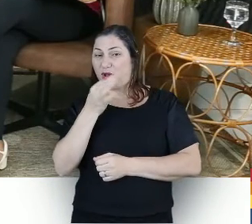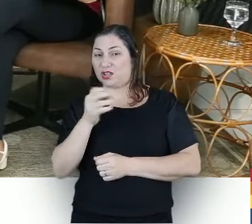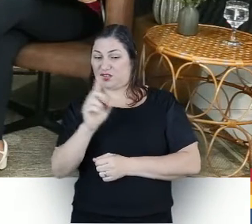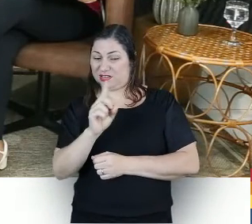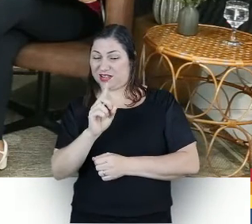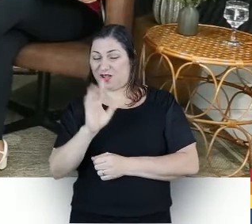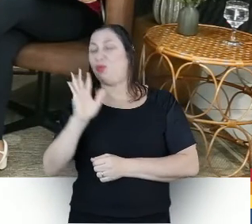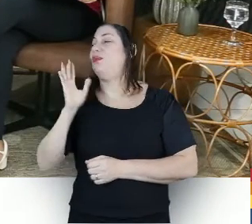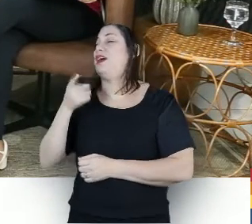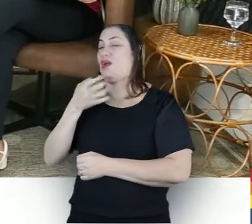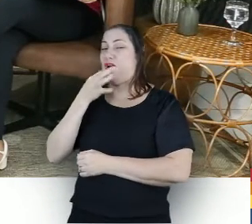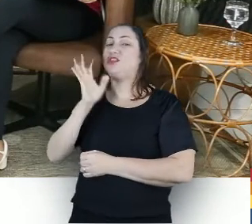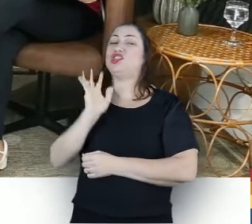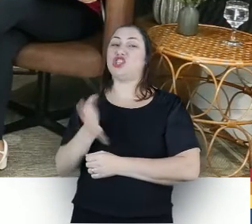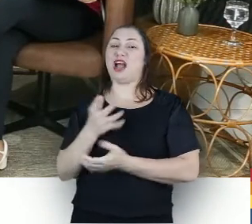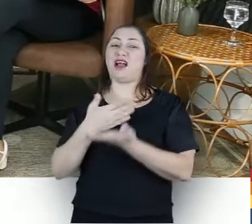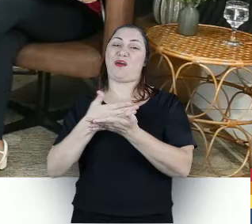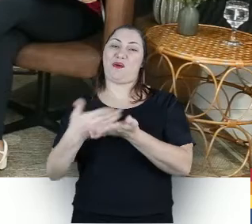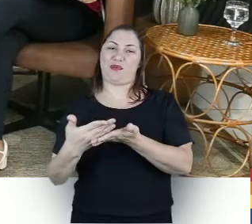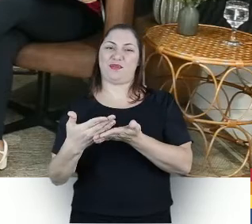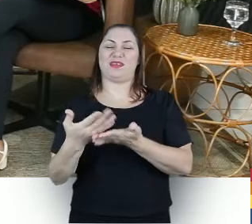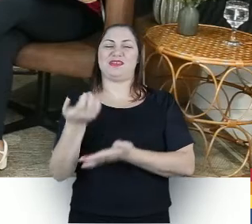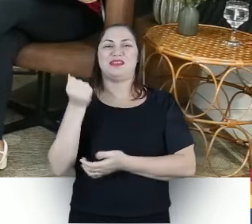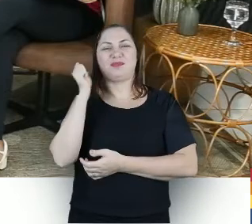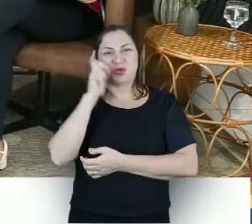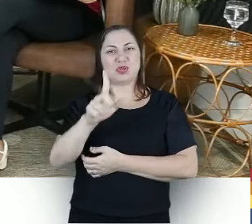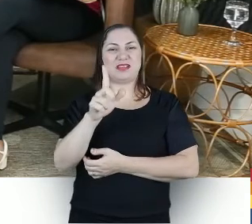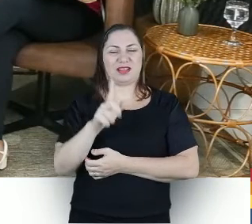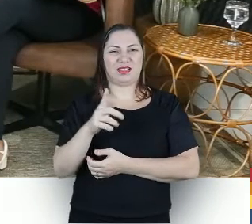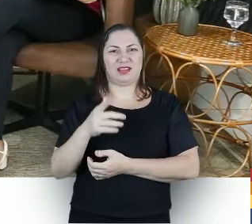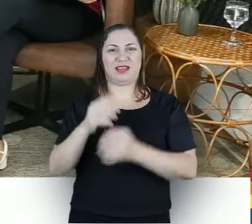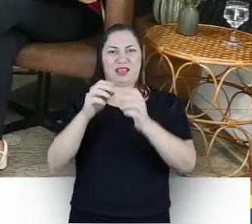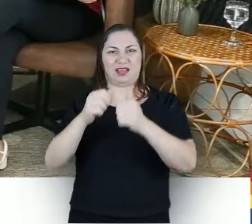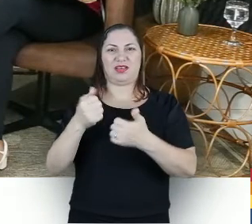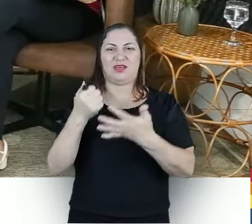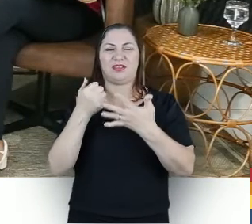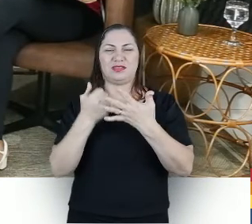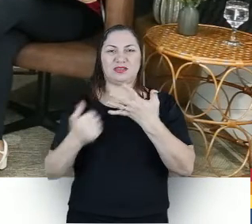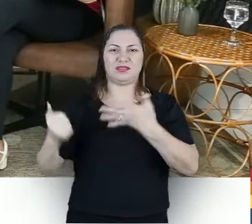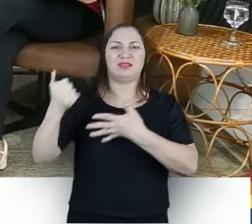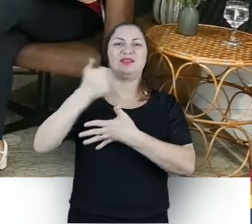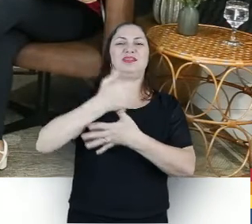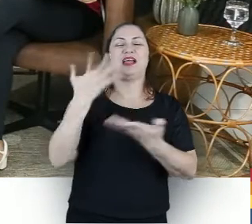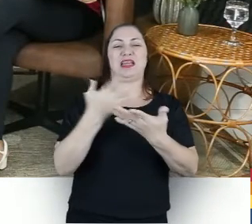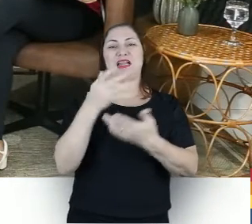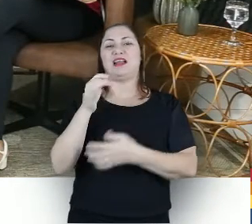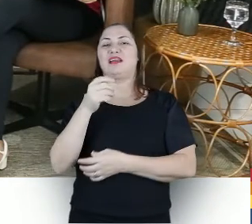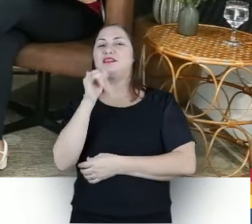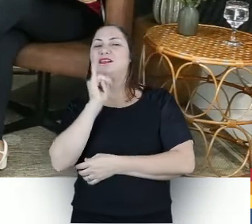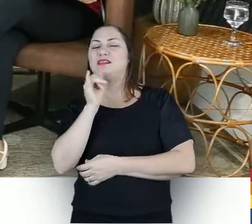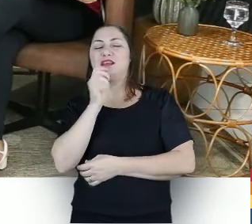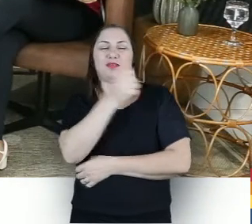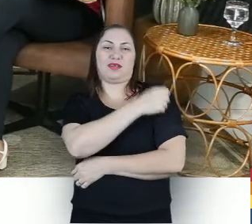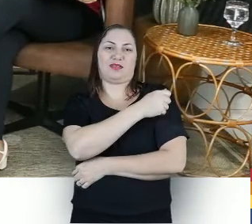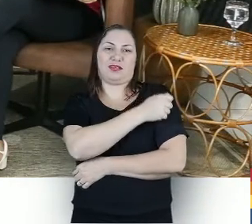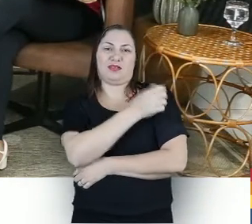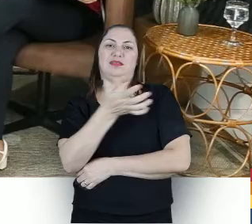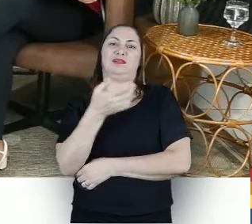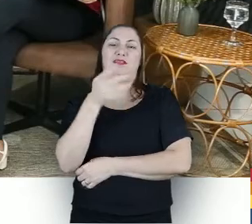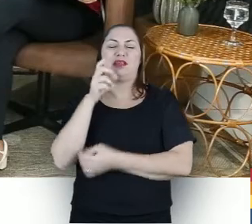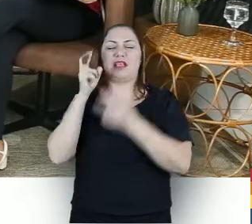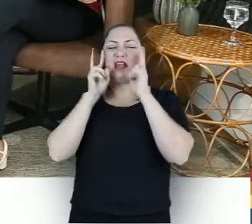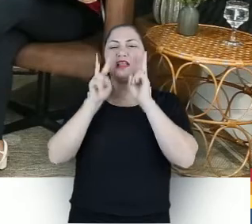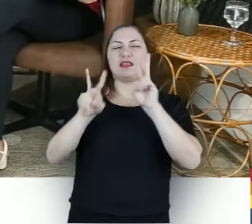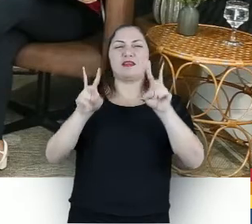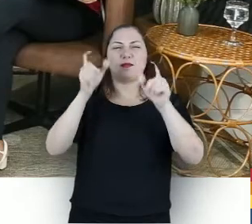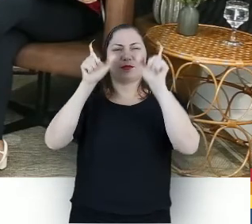né, para tornar uma realidade esse novo ensino médio. Né? E eu acredito que a gente vai, aqui no Maranhão, conseguir fazer isso acontecer. E eu